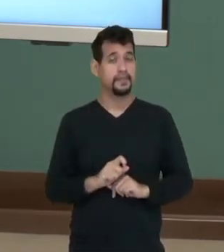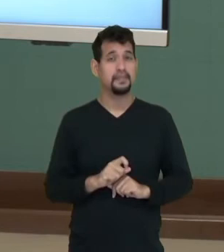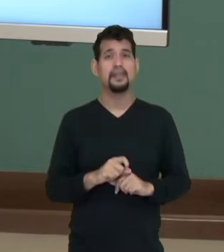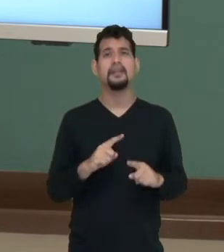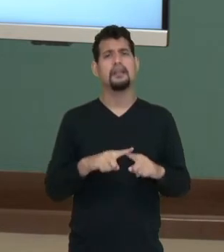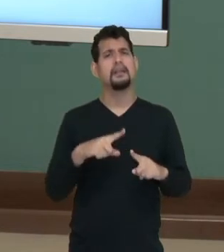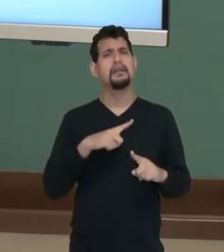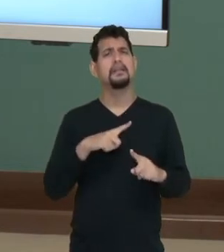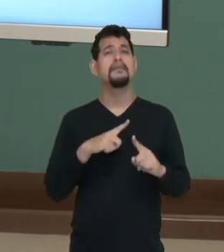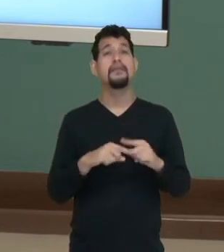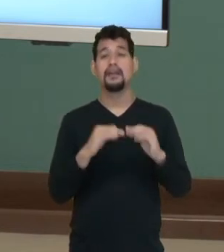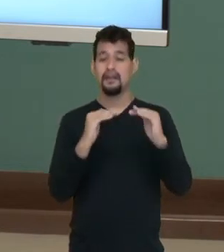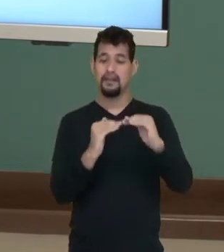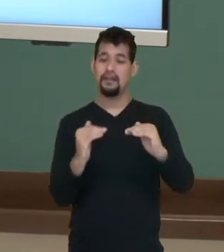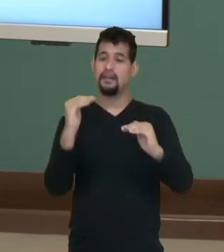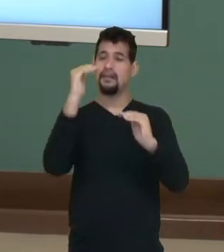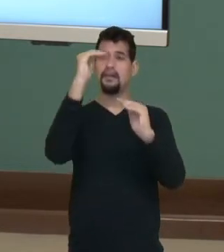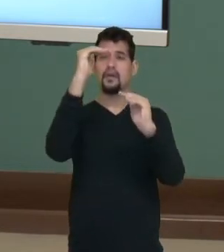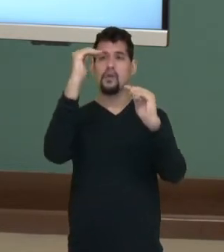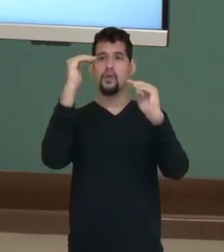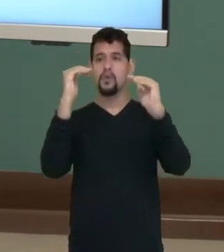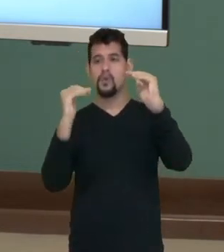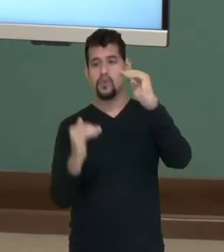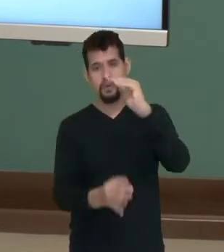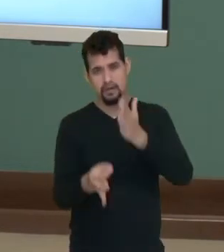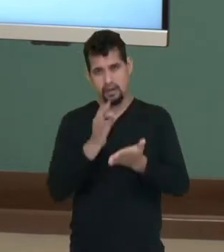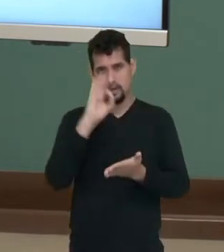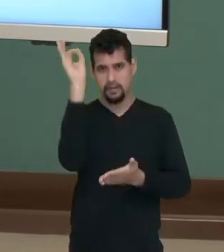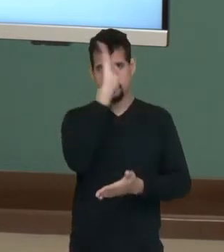houve o declínio então, do cultivo do café no Brasil.